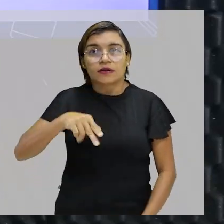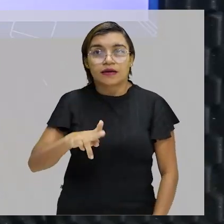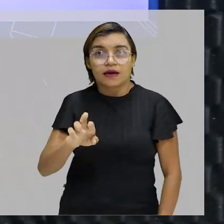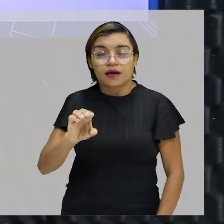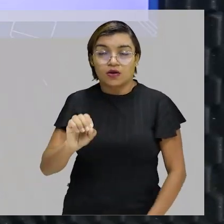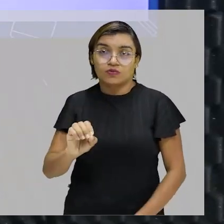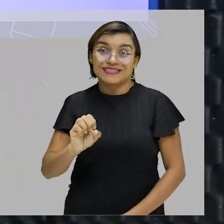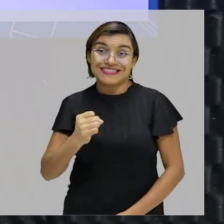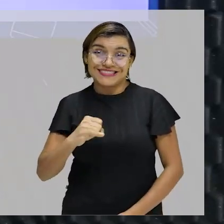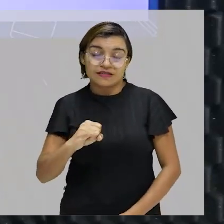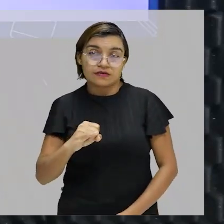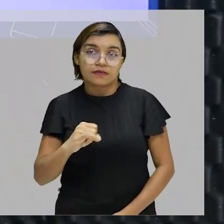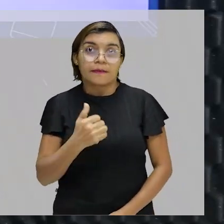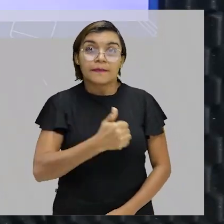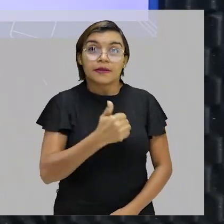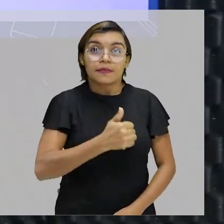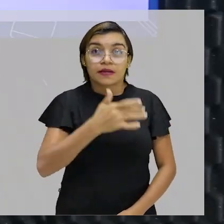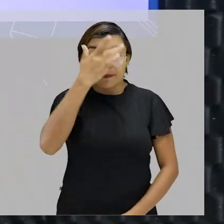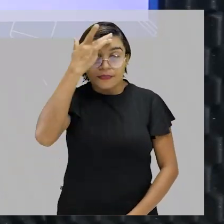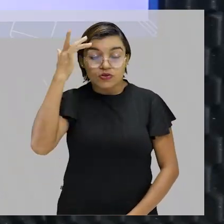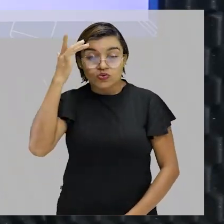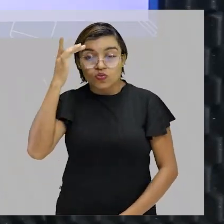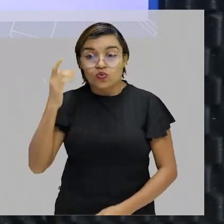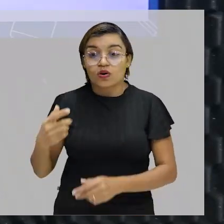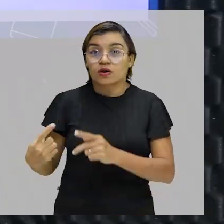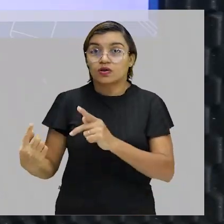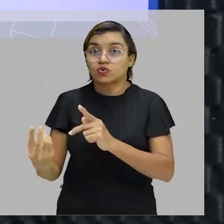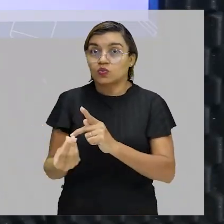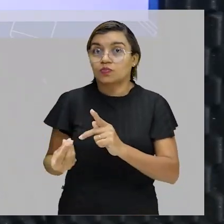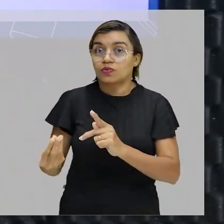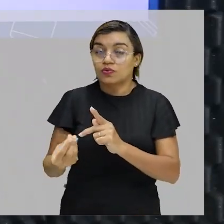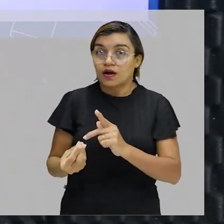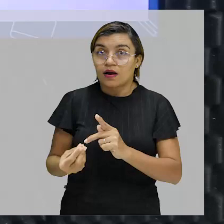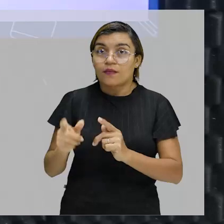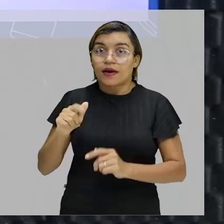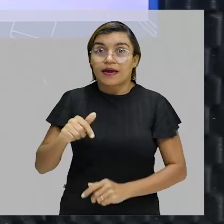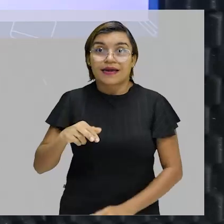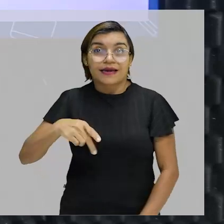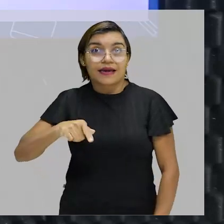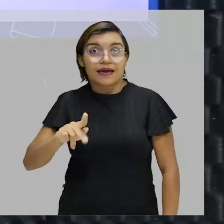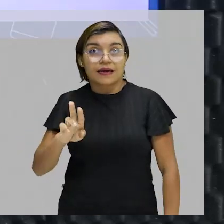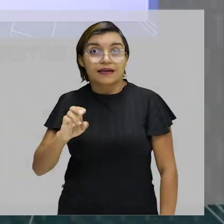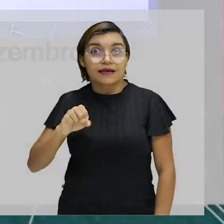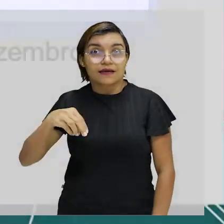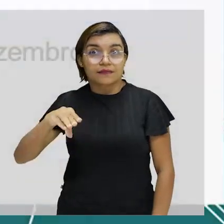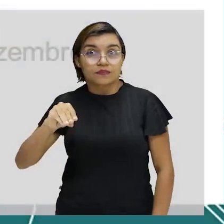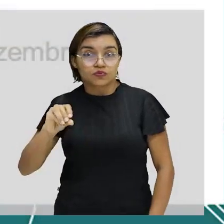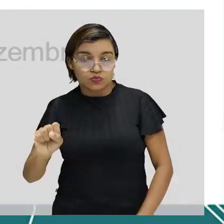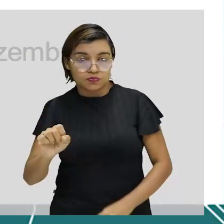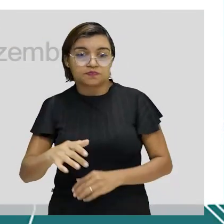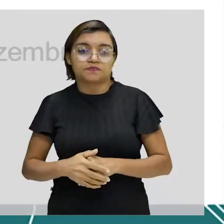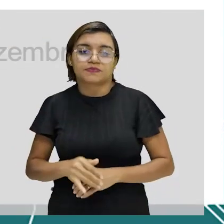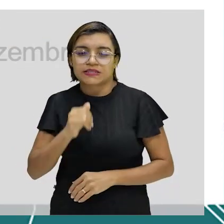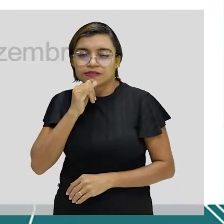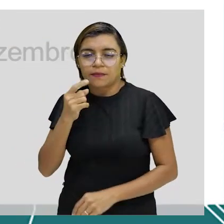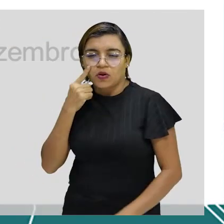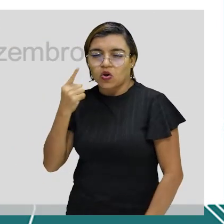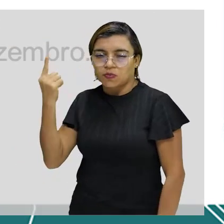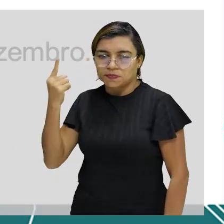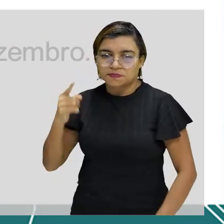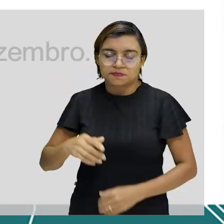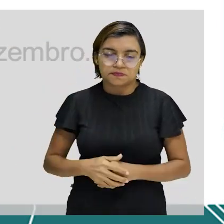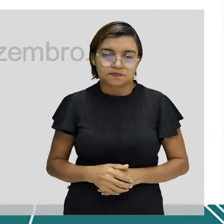for primeira pessoa do plural, já não é quero, é queremos, tá bom? Então, olha só o exemplo. 2 aviões sobrevoaram